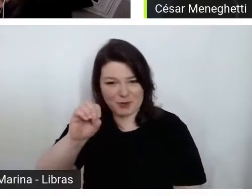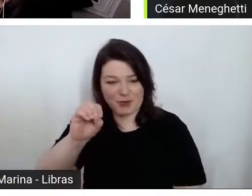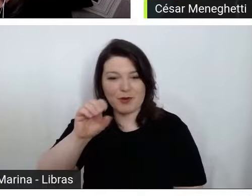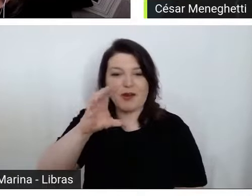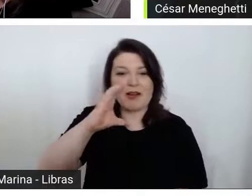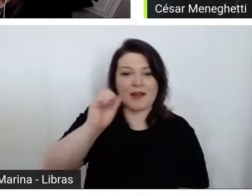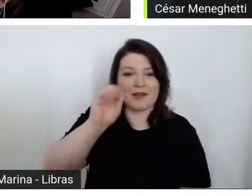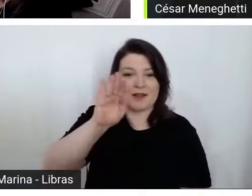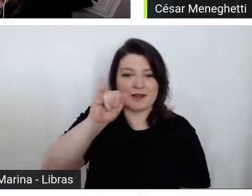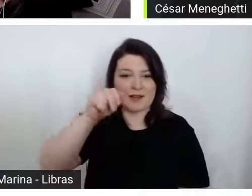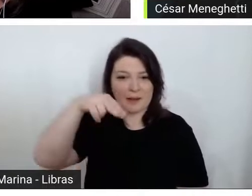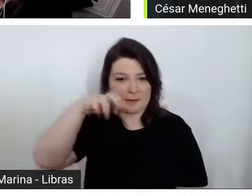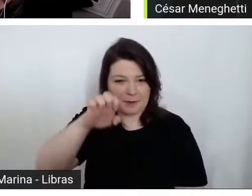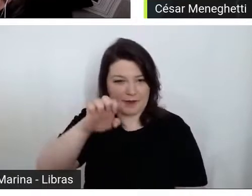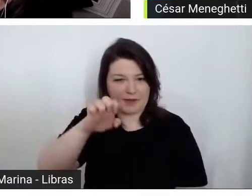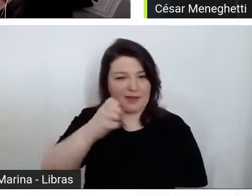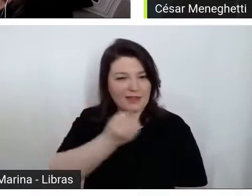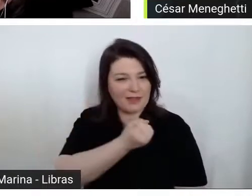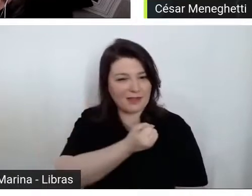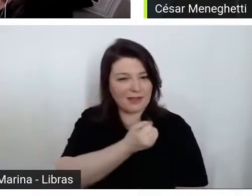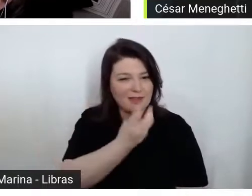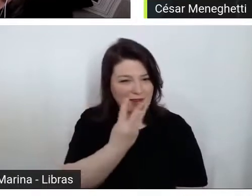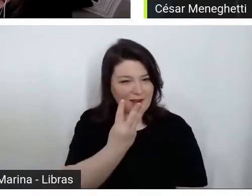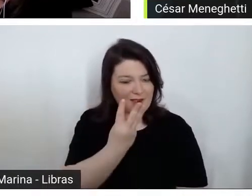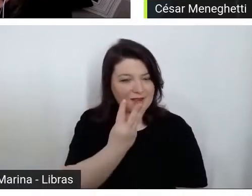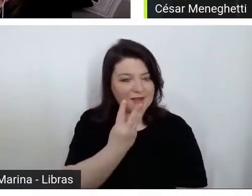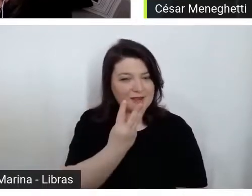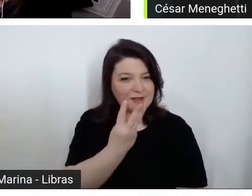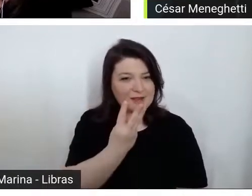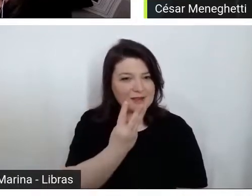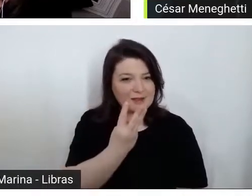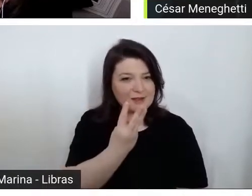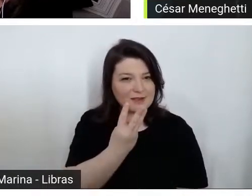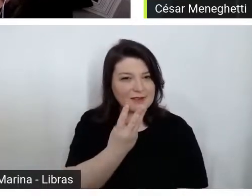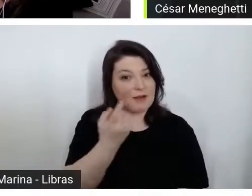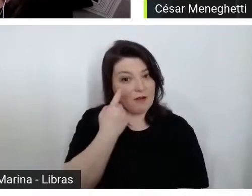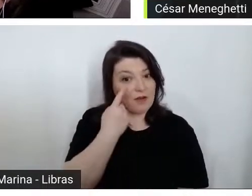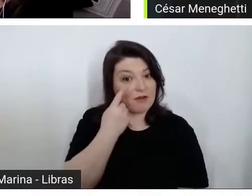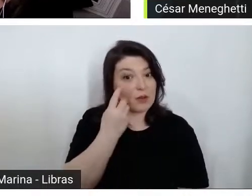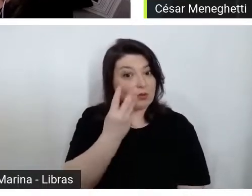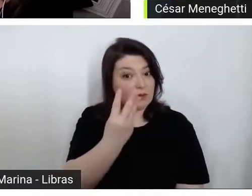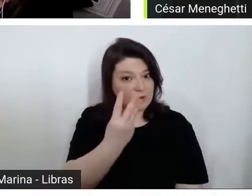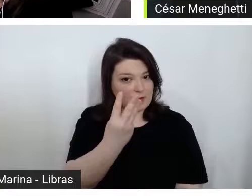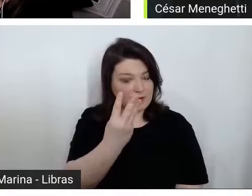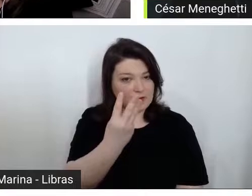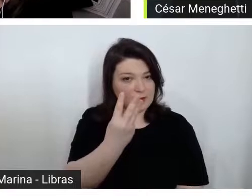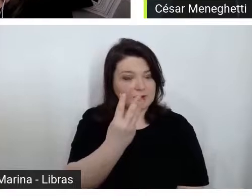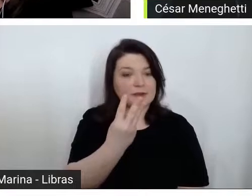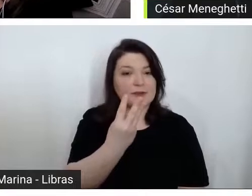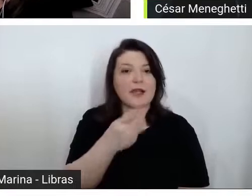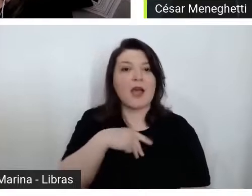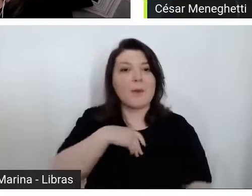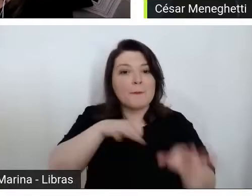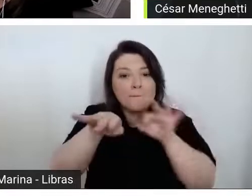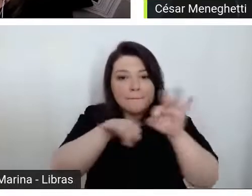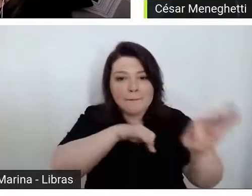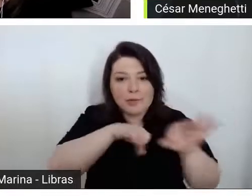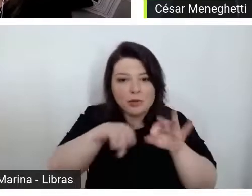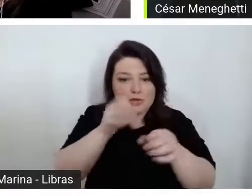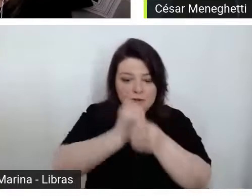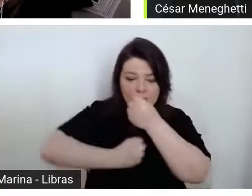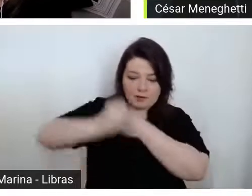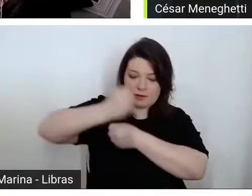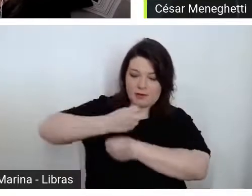videocabine 3. A gente vai mostrar o 3. E é um projeto que foi feito de 2011